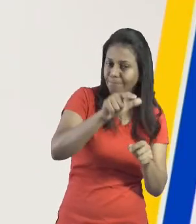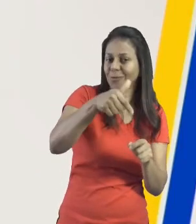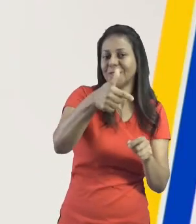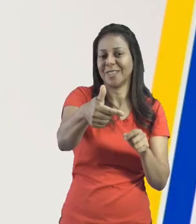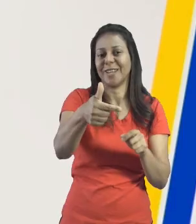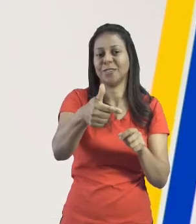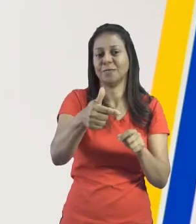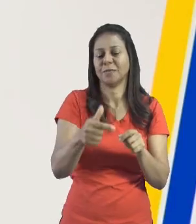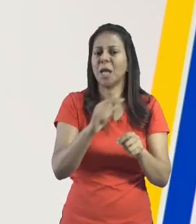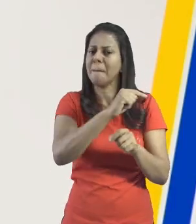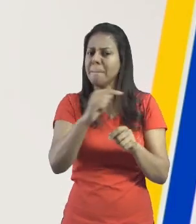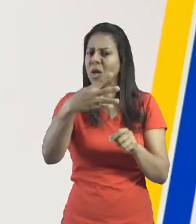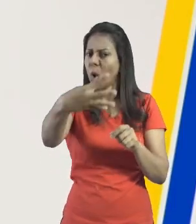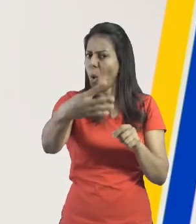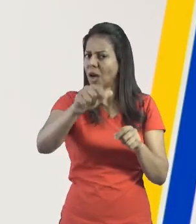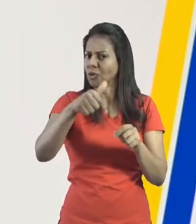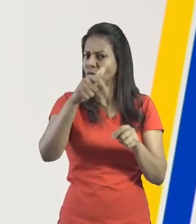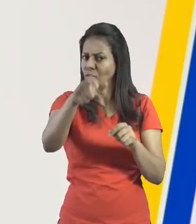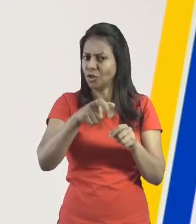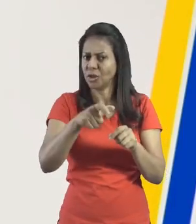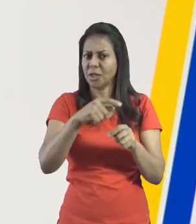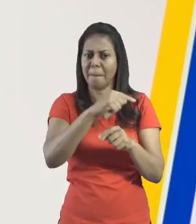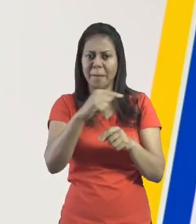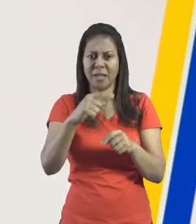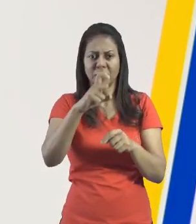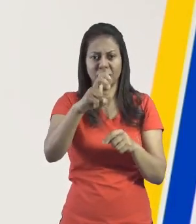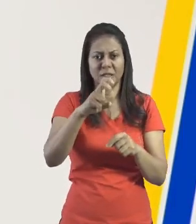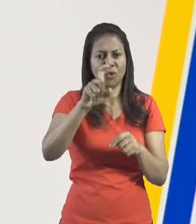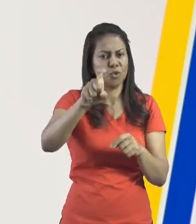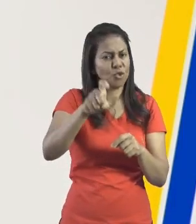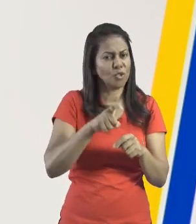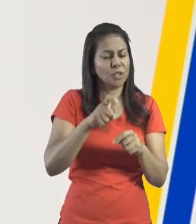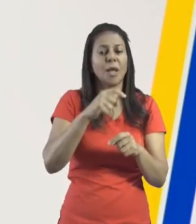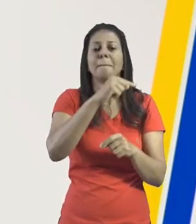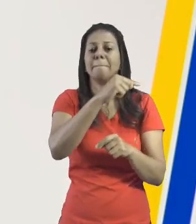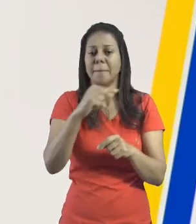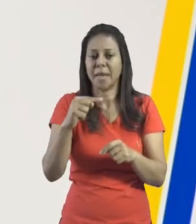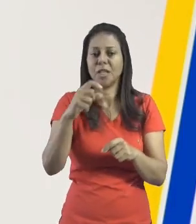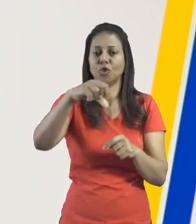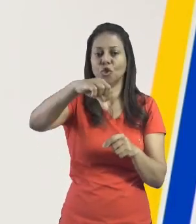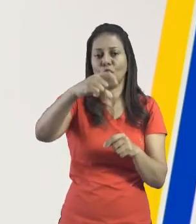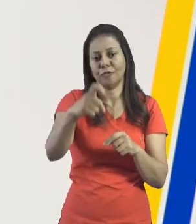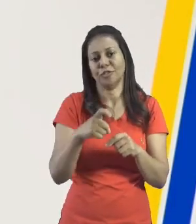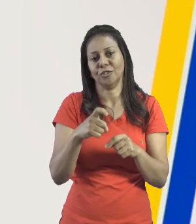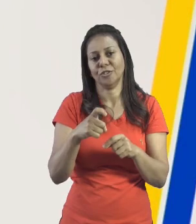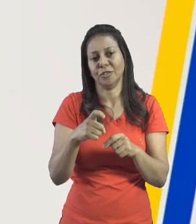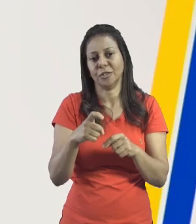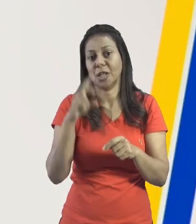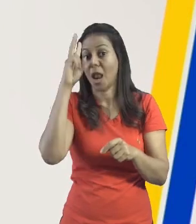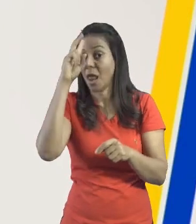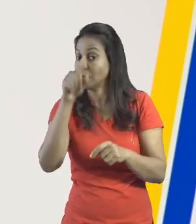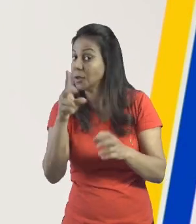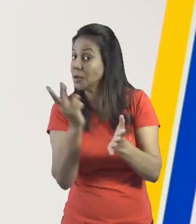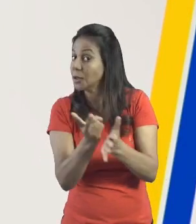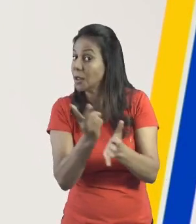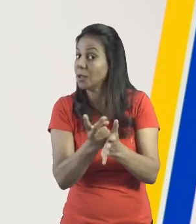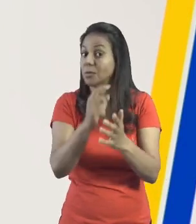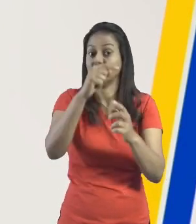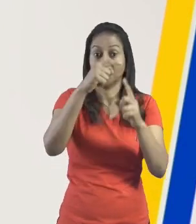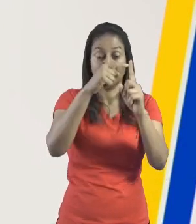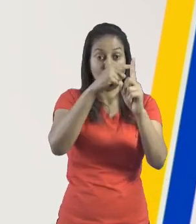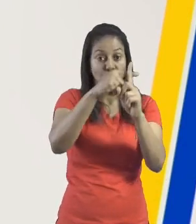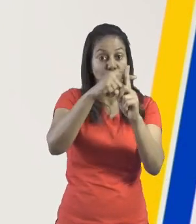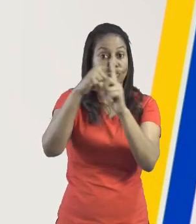E menos 4x com menos 5x dá o quê? Menos 9x. Lembre que sinais iguais